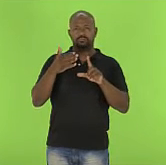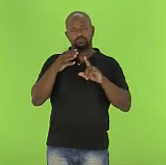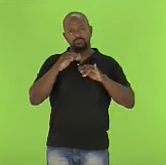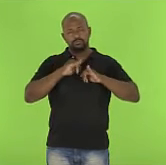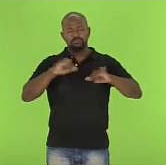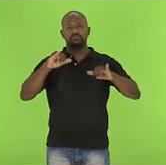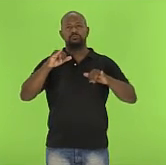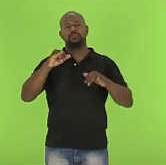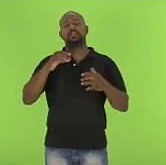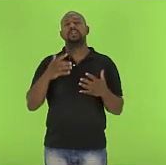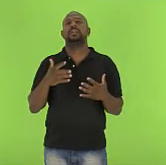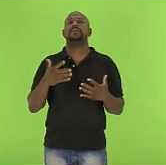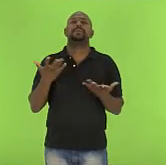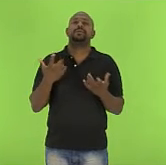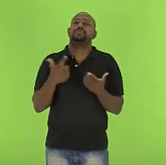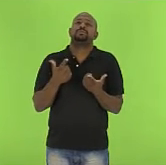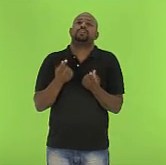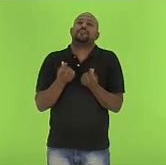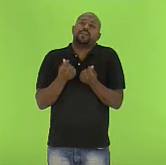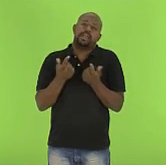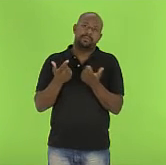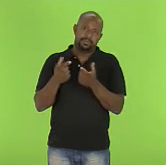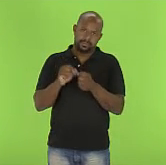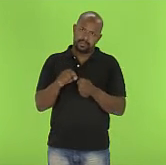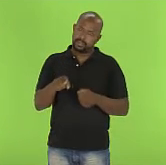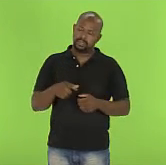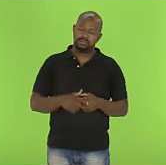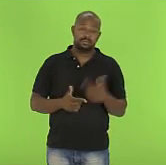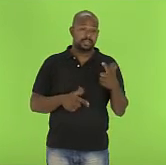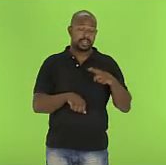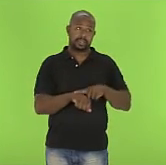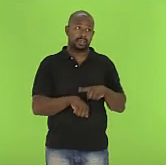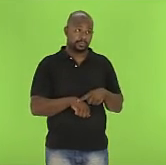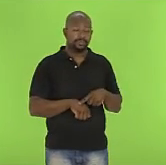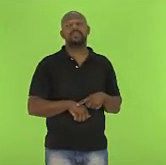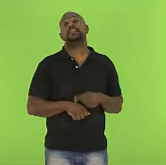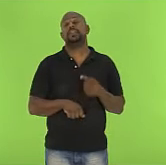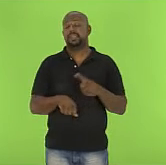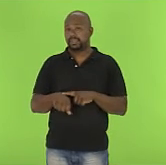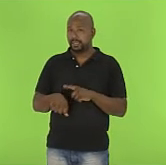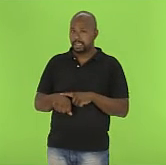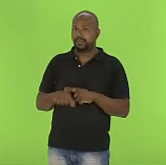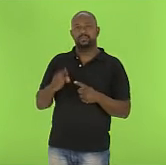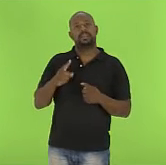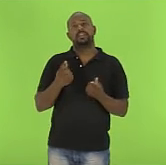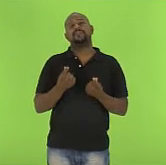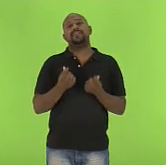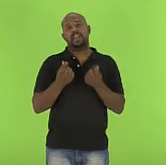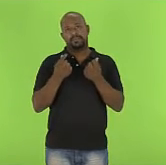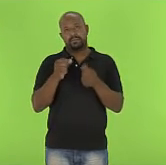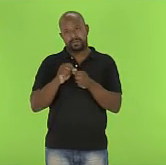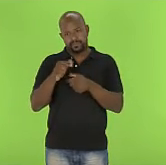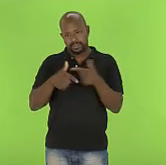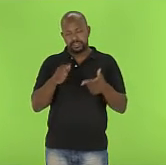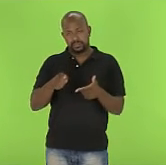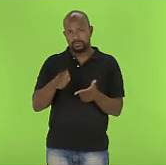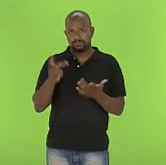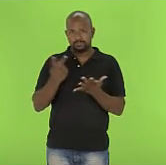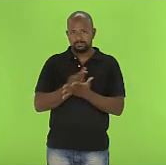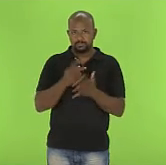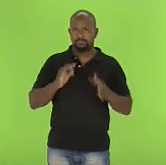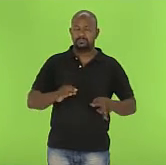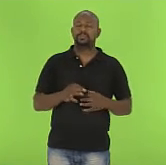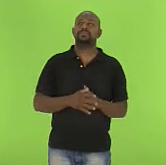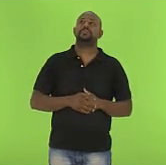transmitido. Mas a gente não tinha verba para isso. Nem tempo. Nem tempo, nem verba para fazer